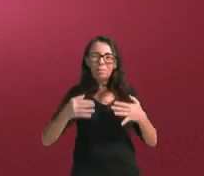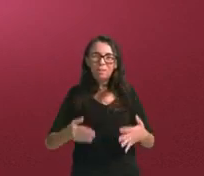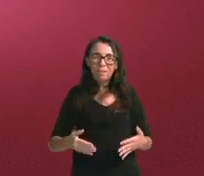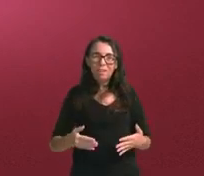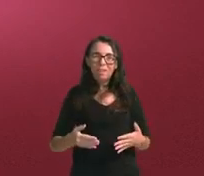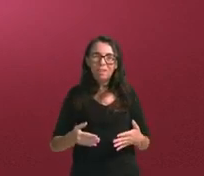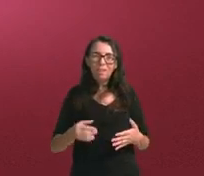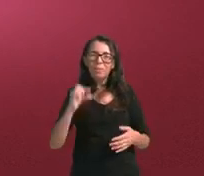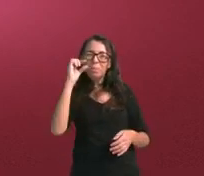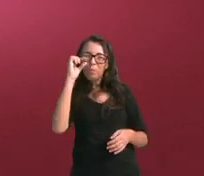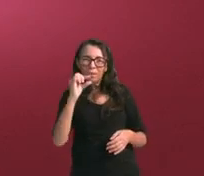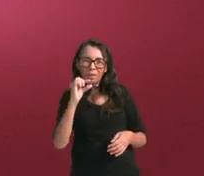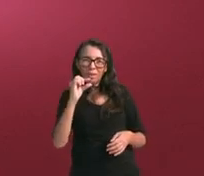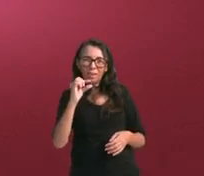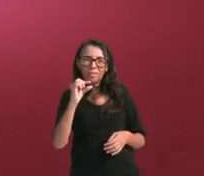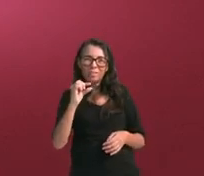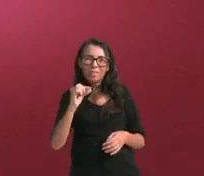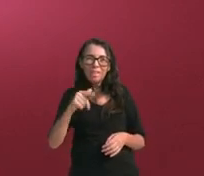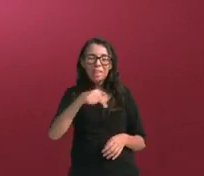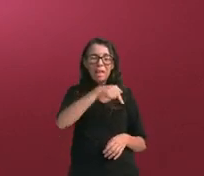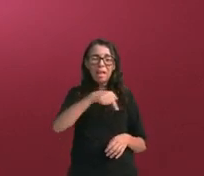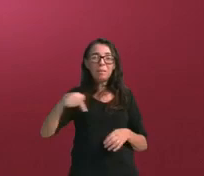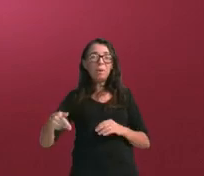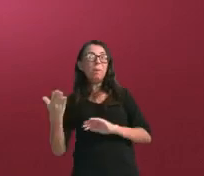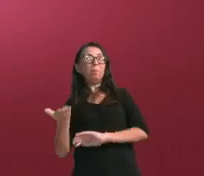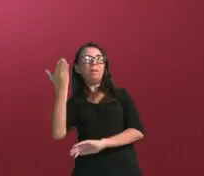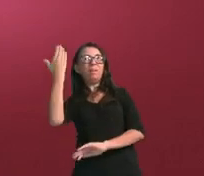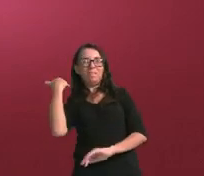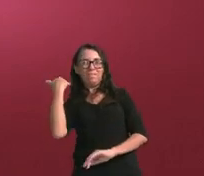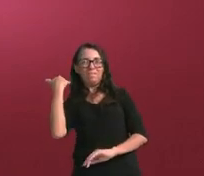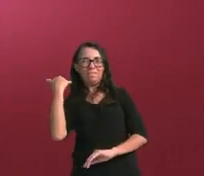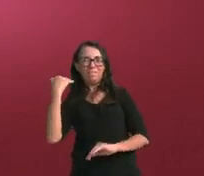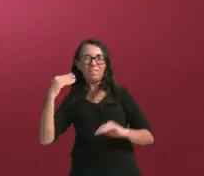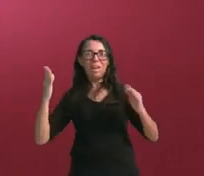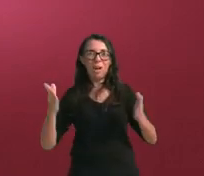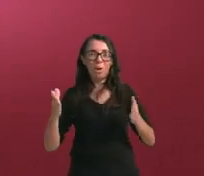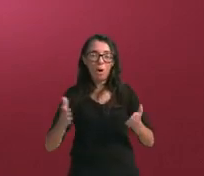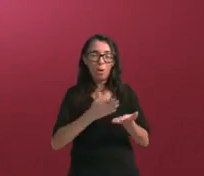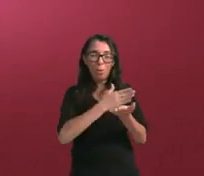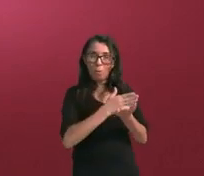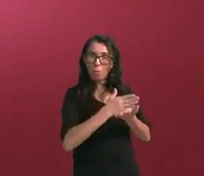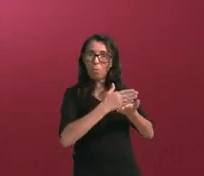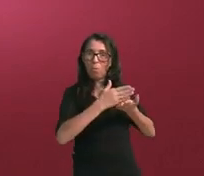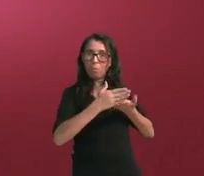Então, agora nós vamos entrar nessa questão da obediência e que a gente